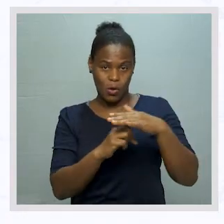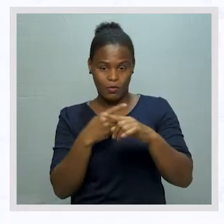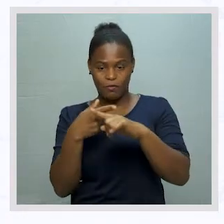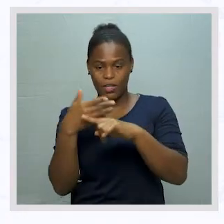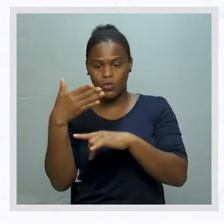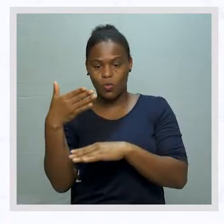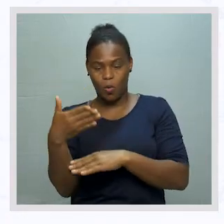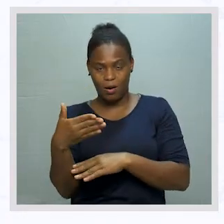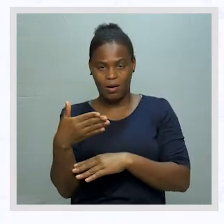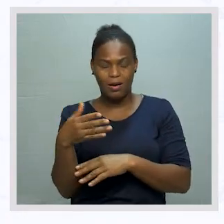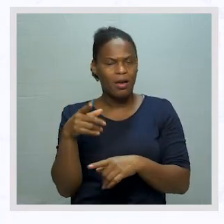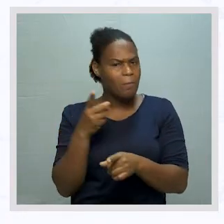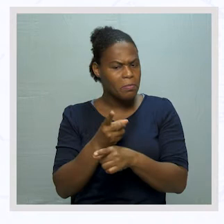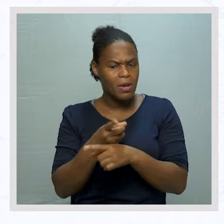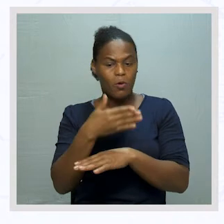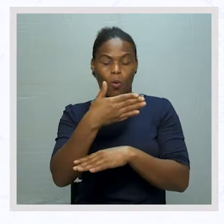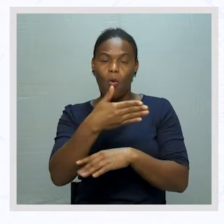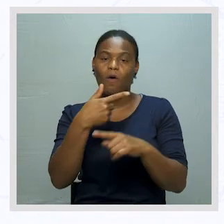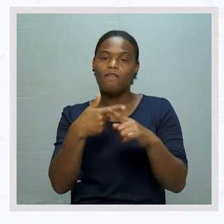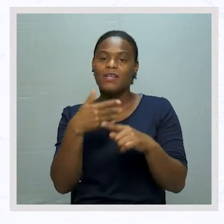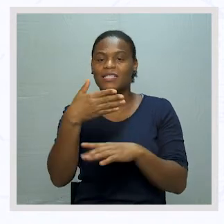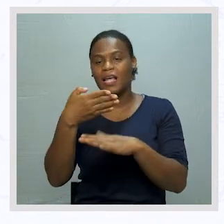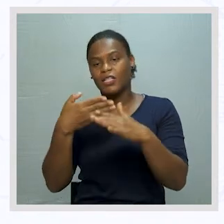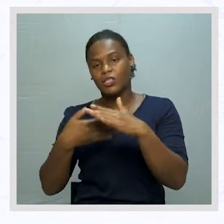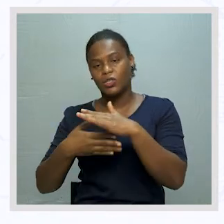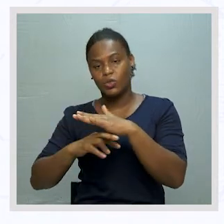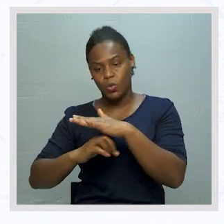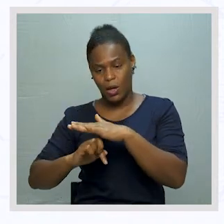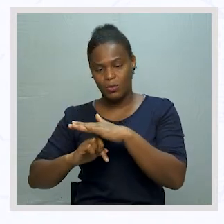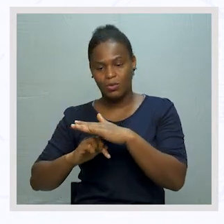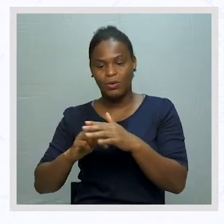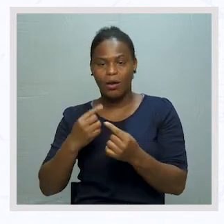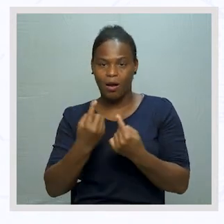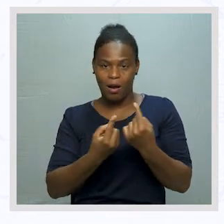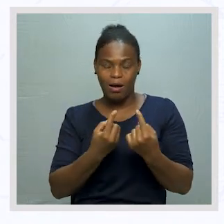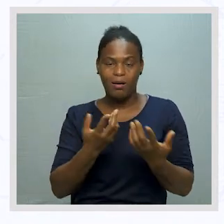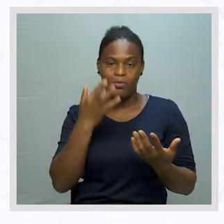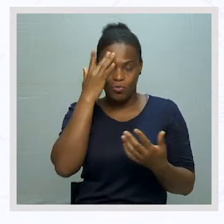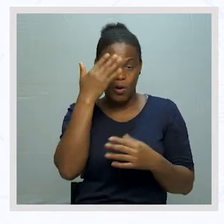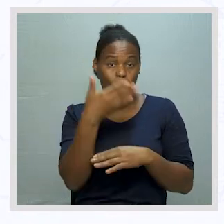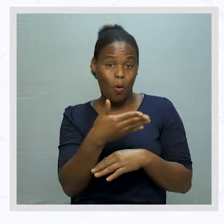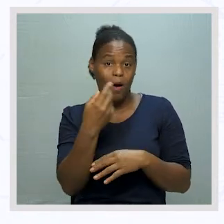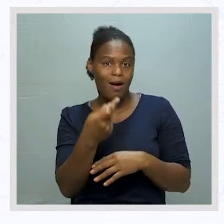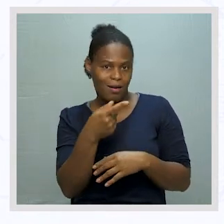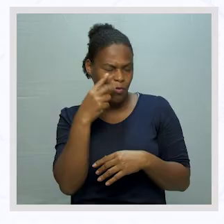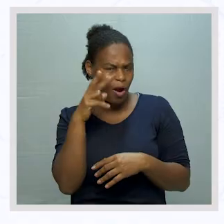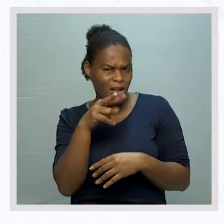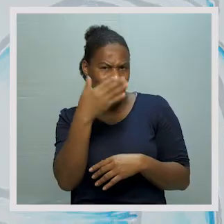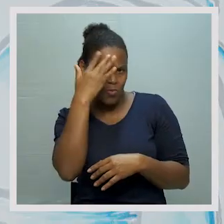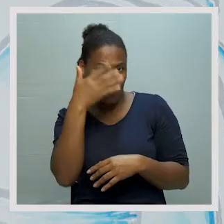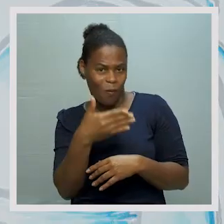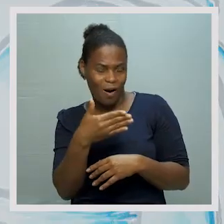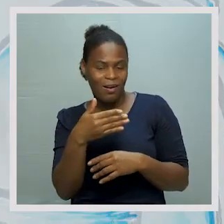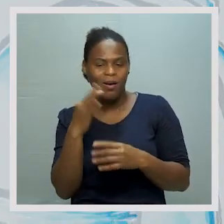1, que é a mesma coisa, 1 vezes 7 sobre 18. Estão a reparar que um dos fatores é 1. Qual é o